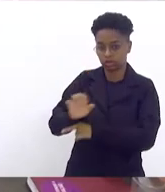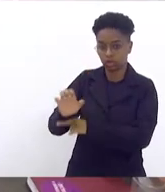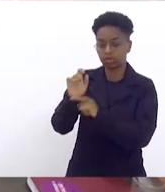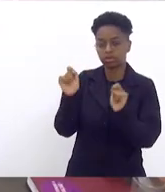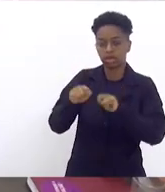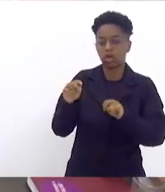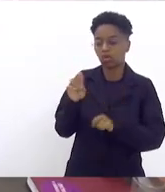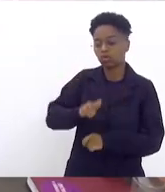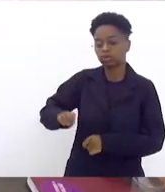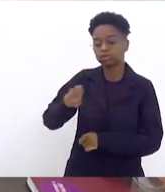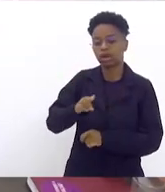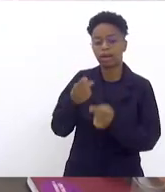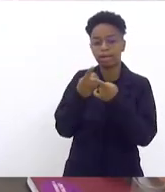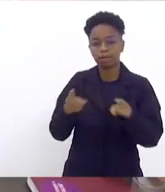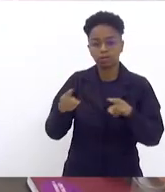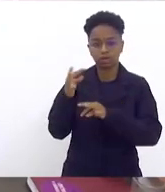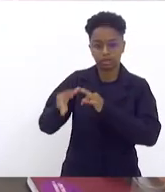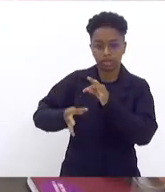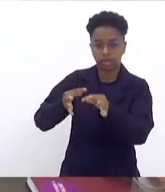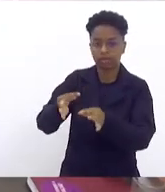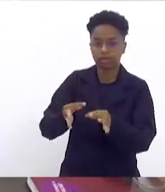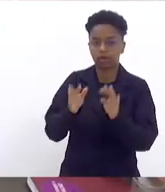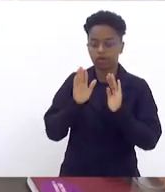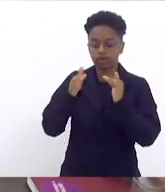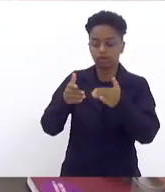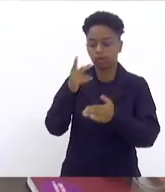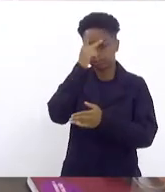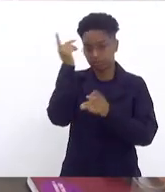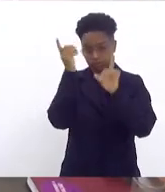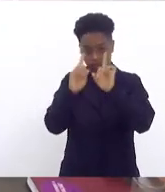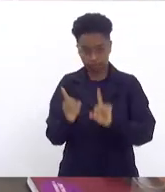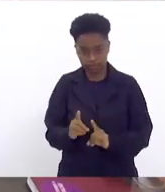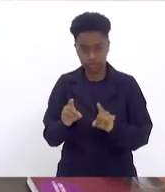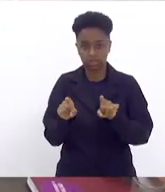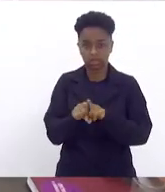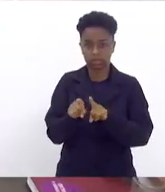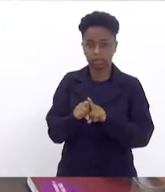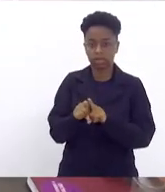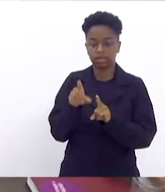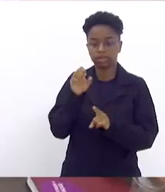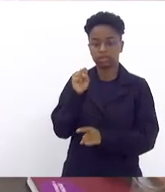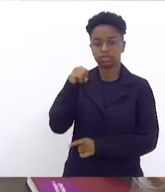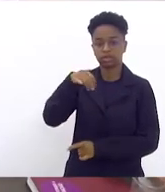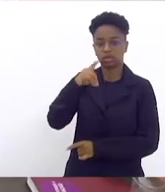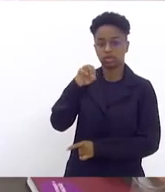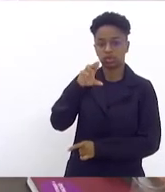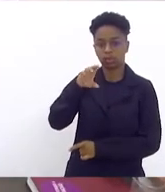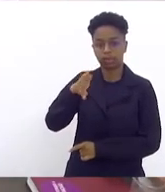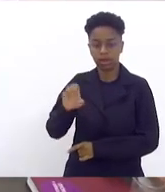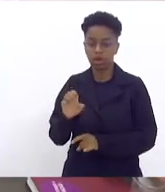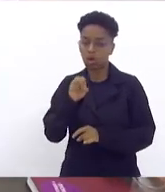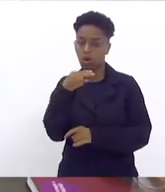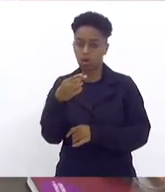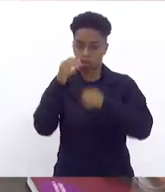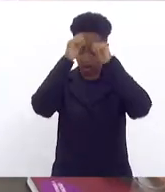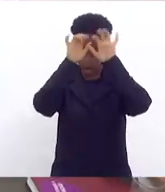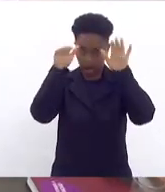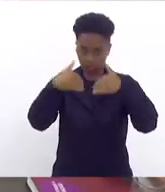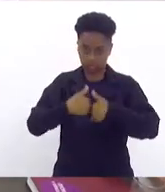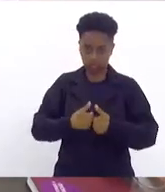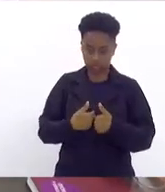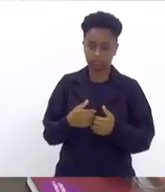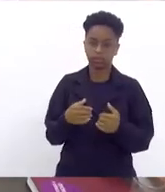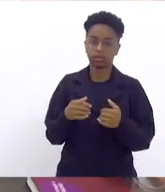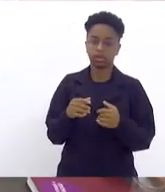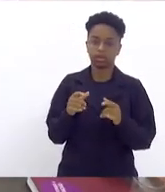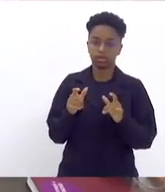como tratamento terapêutico complementar de pessoas com deficiência, síndromes e ou transtorno do espectro autista TEA, na forma